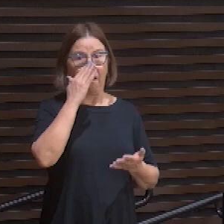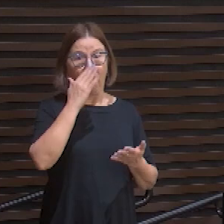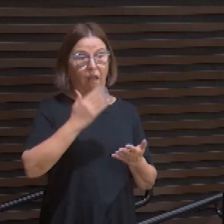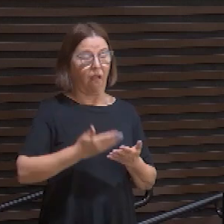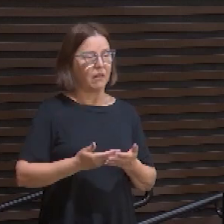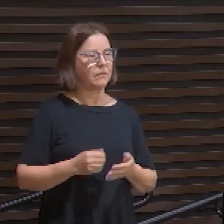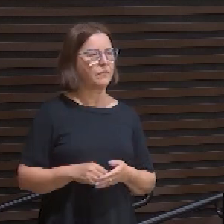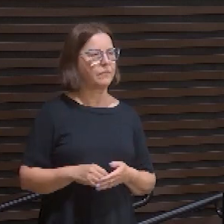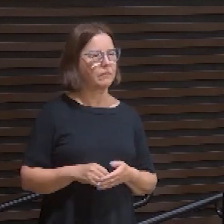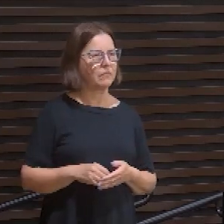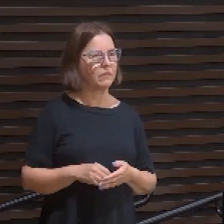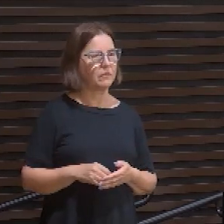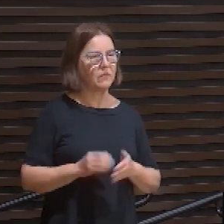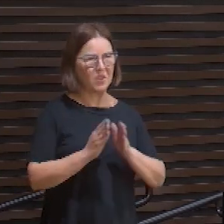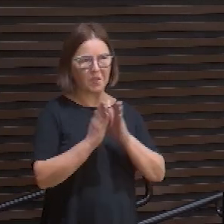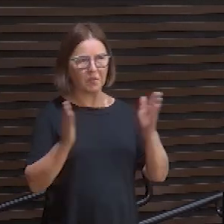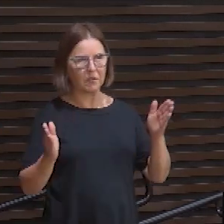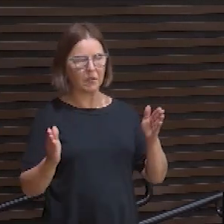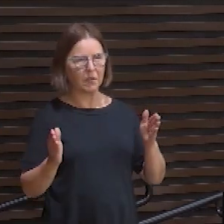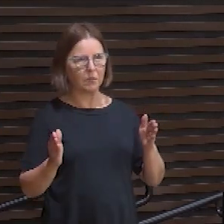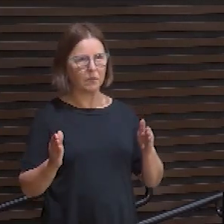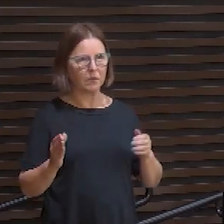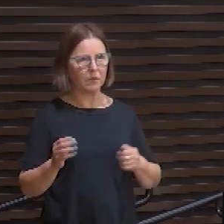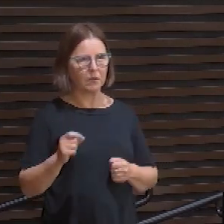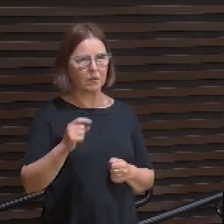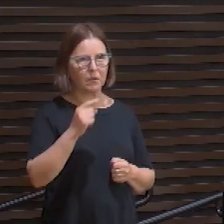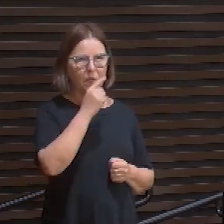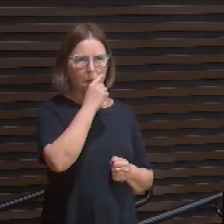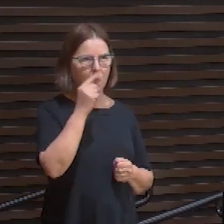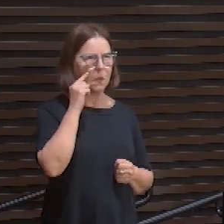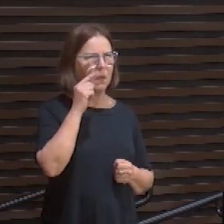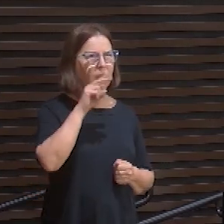Durante todo o tempo, ele mantinha os olhos na galeria.